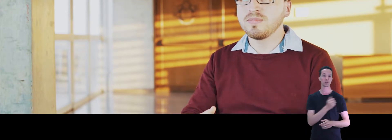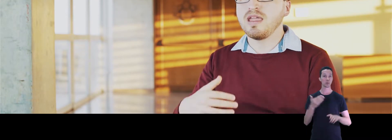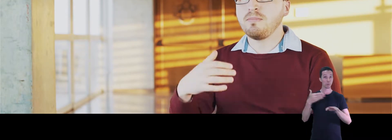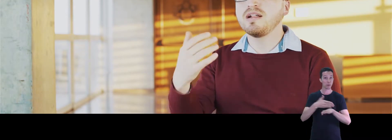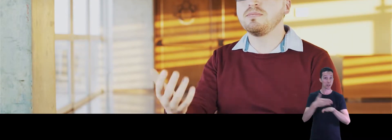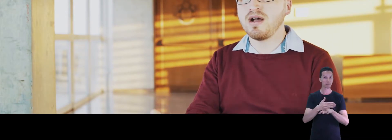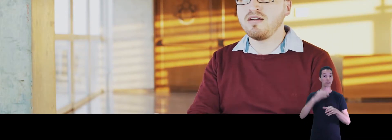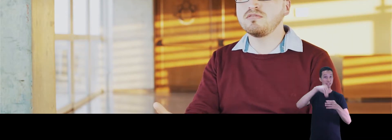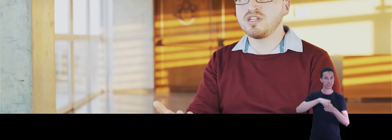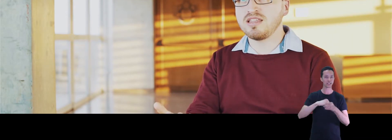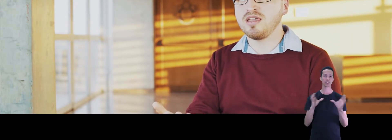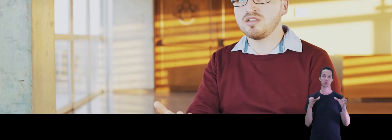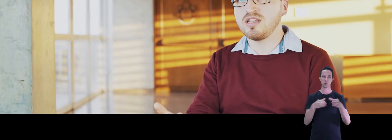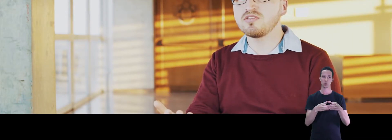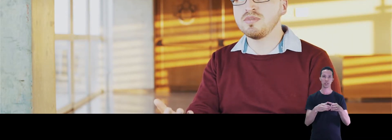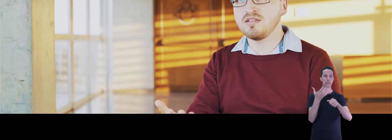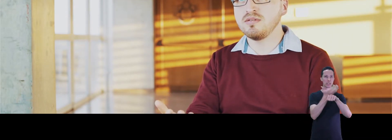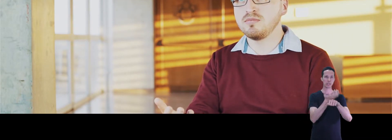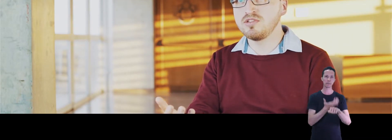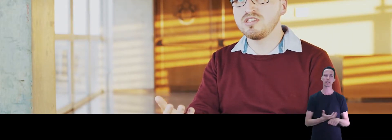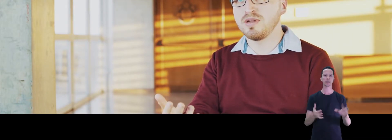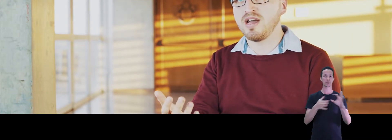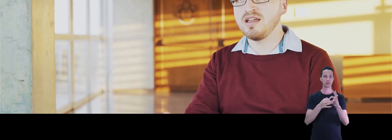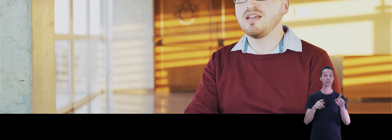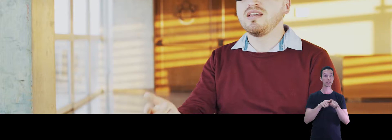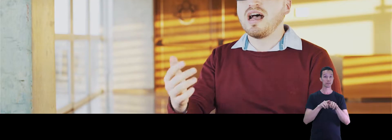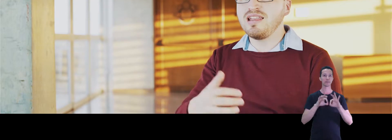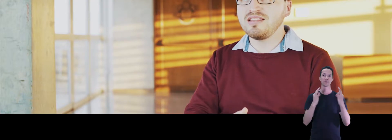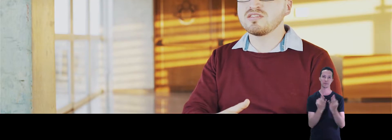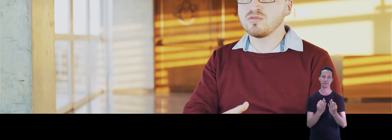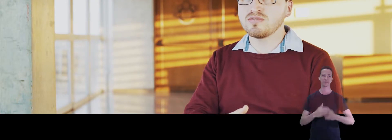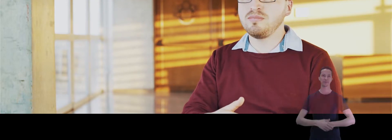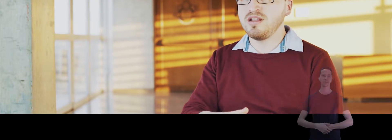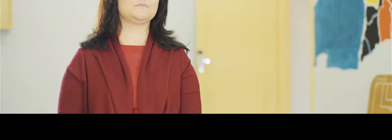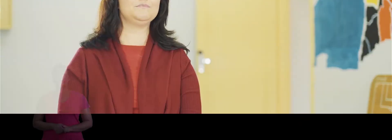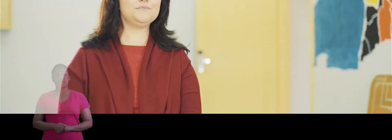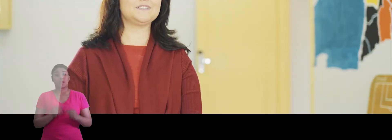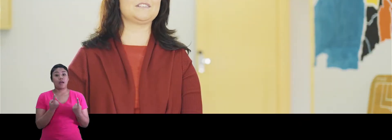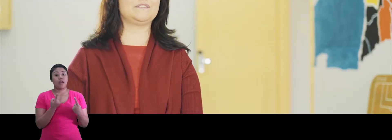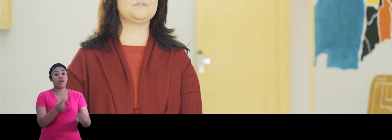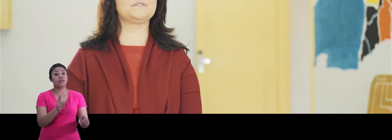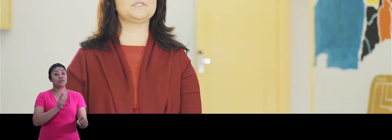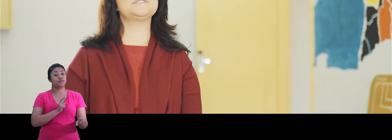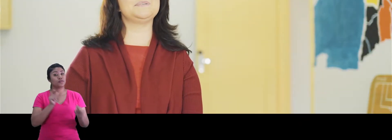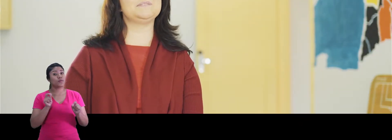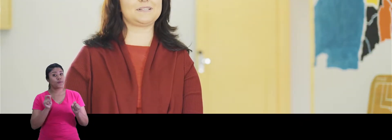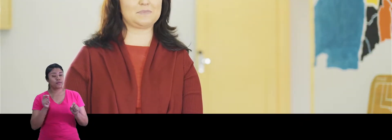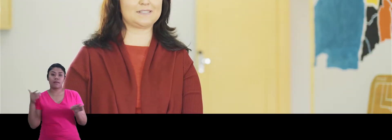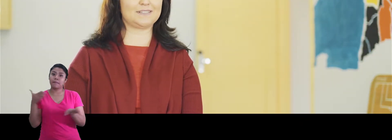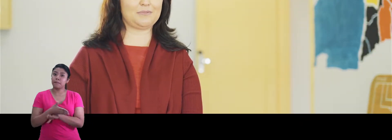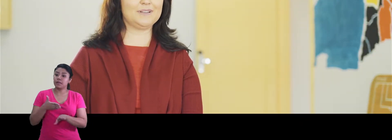que participavam diretamente desse comitê multidisciplinar, além das suas famílias. Um dos desafios foi